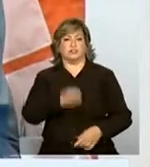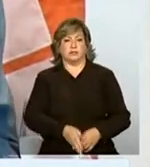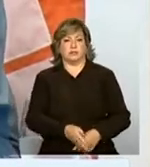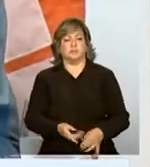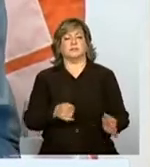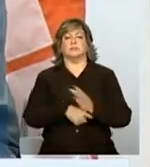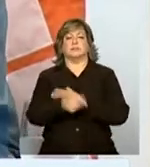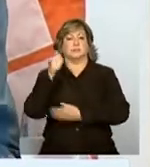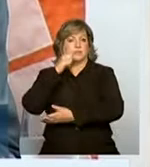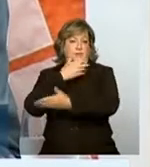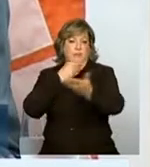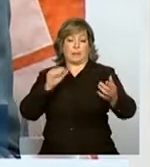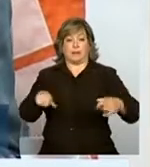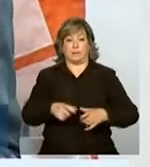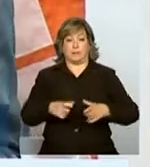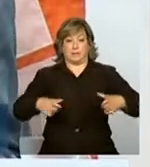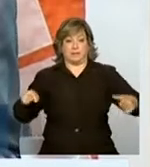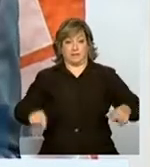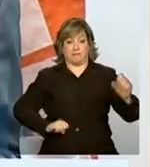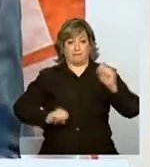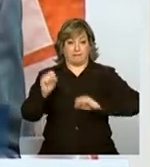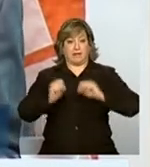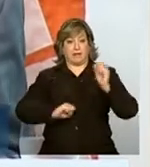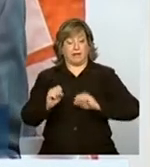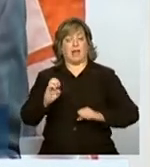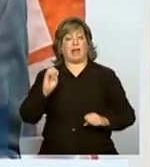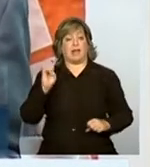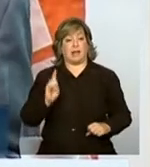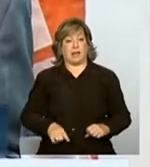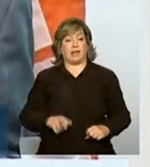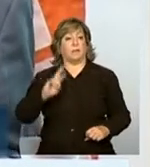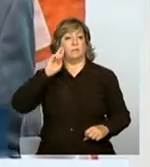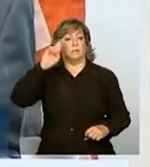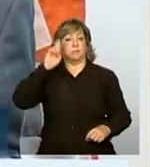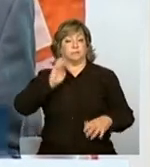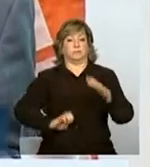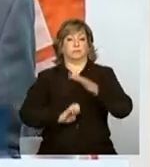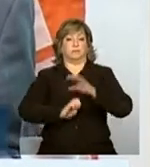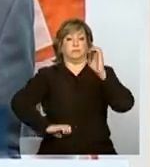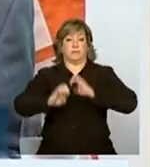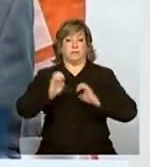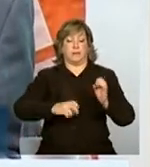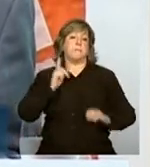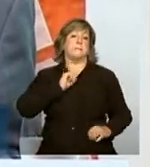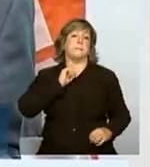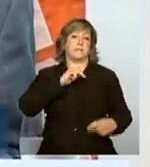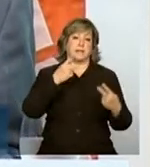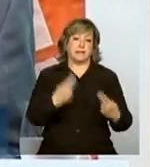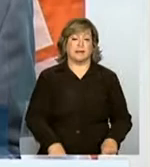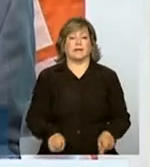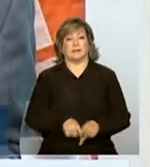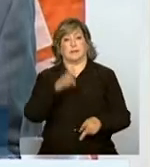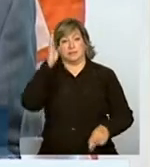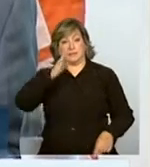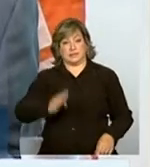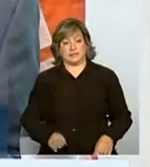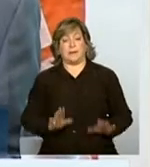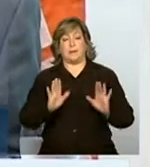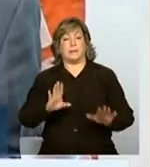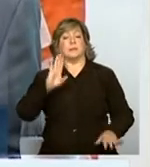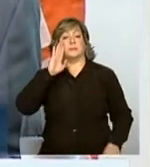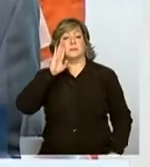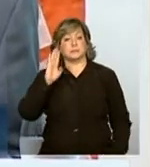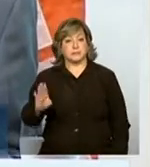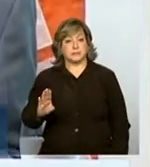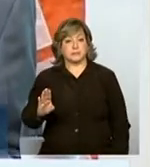senhores, a expansão da Baltô é, sim, obra de empresários mineiros e brasileiros, mas é,